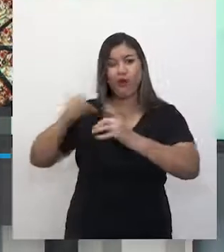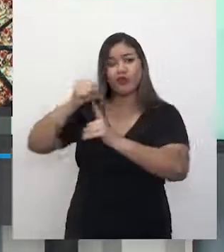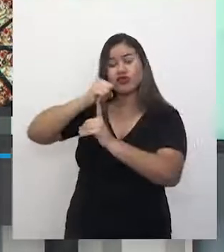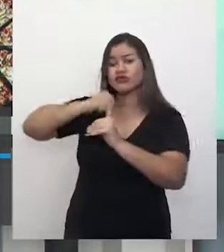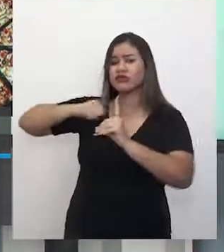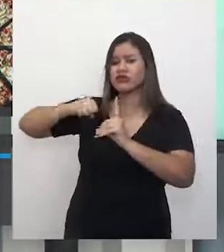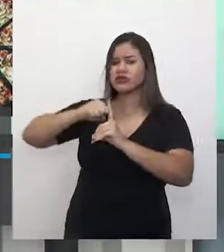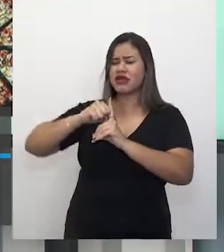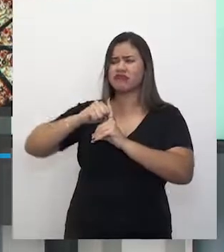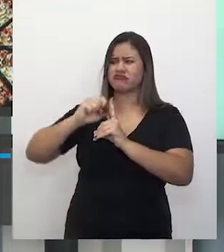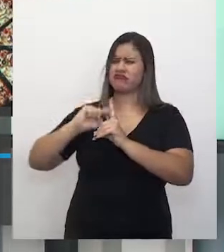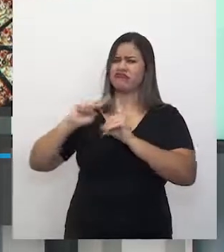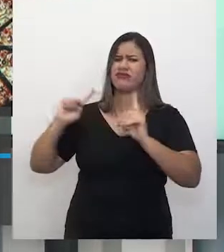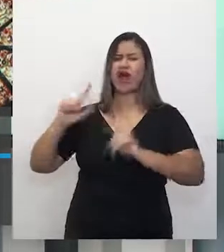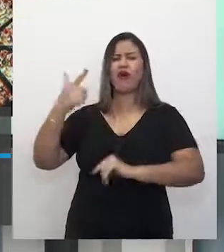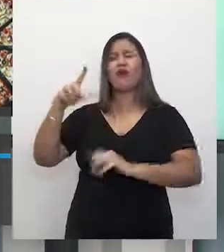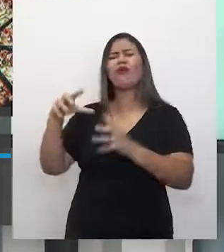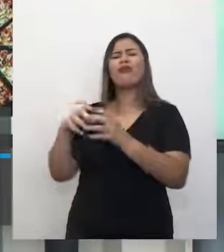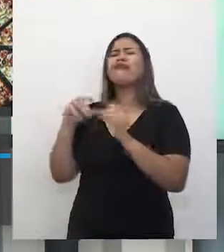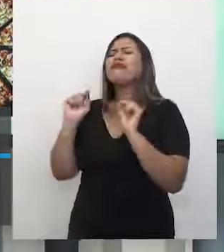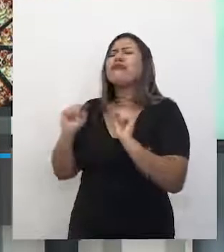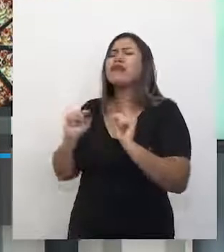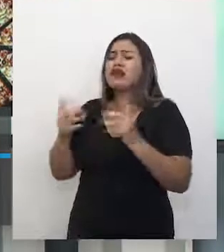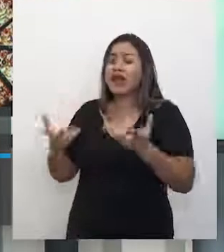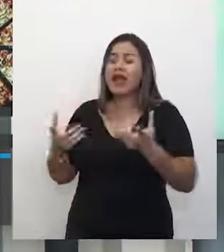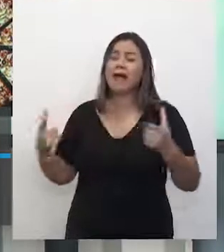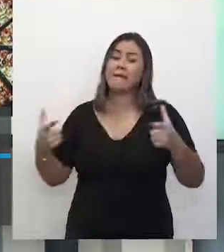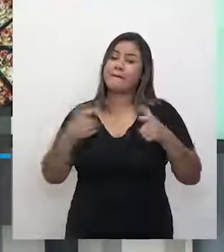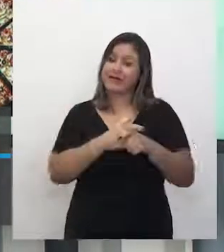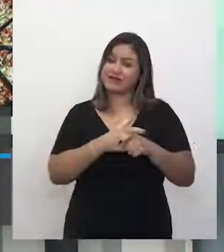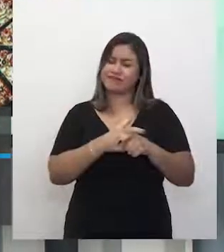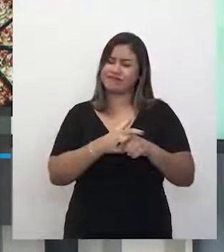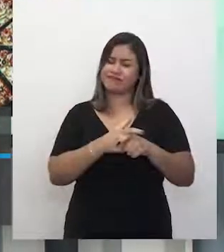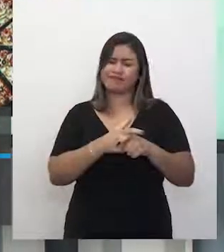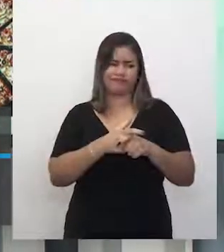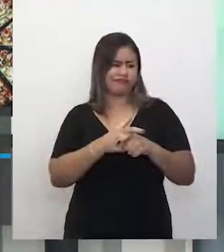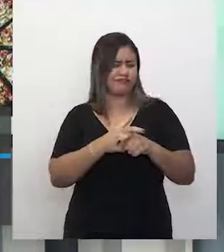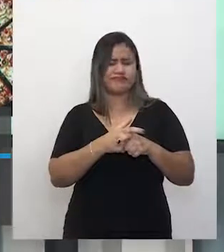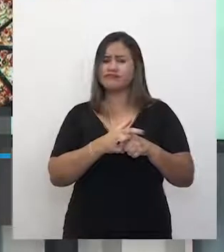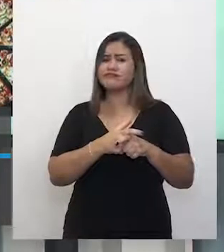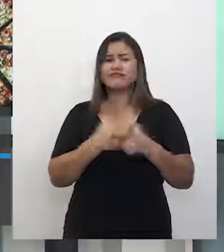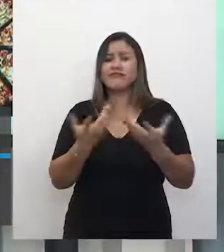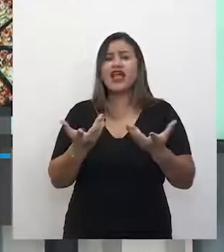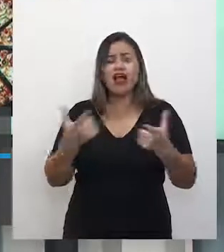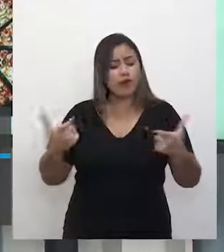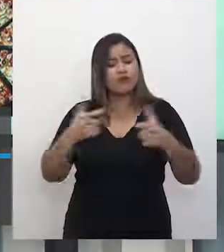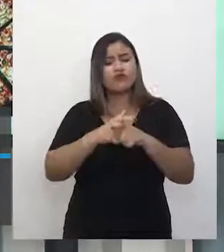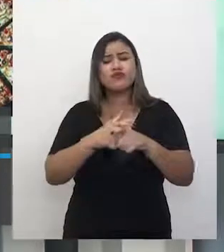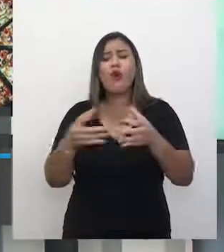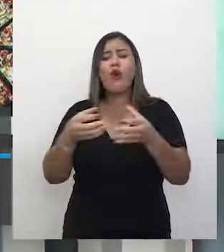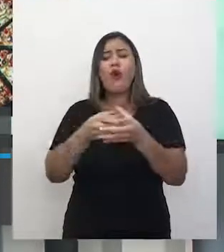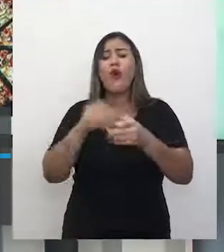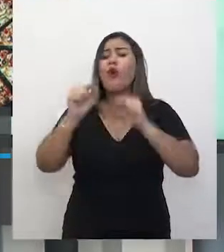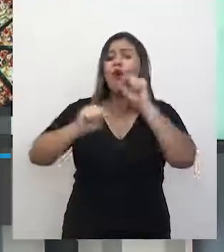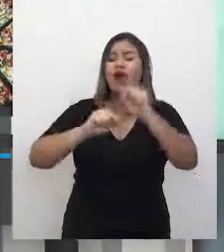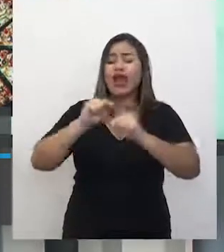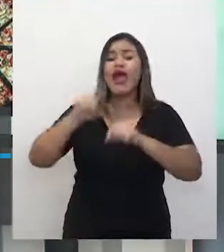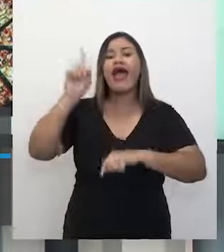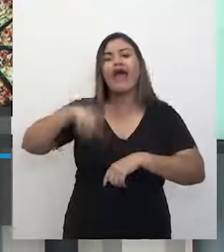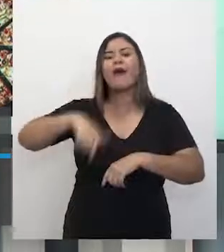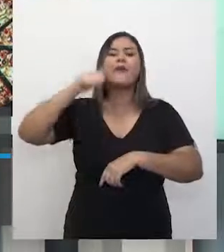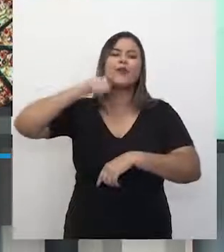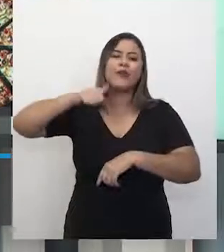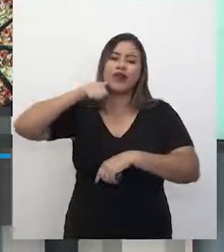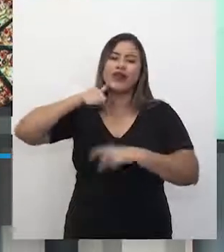que podemos considerar minorias? Nós já falamos aqui, né, Fabi? Esses grupos que são minorias são as mulheres,